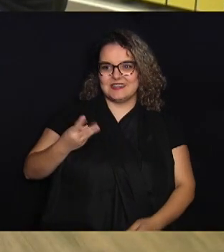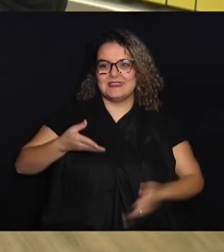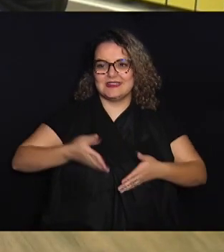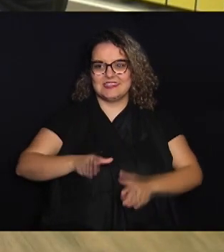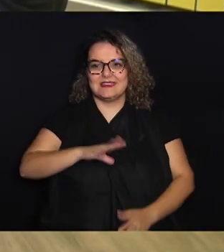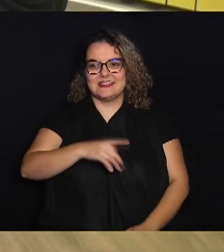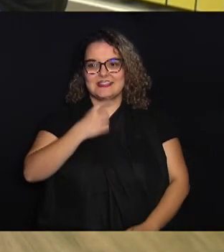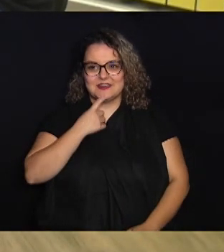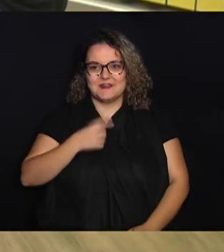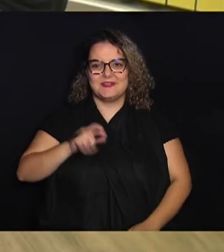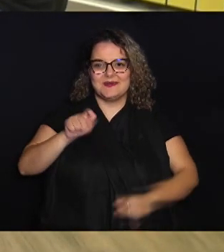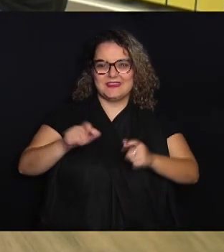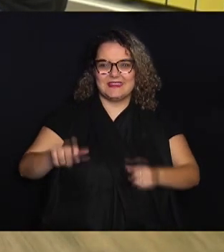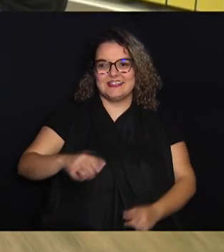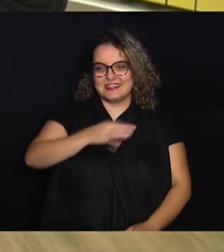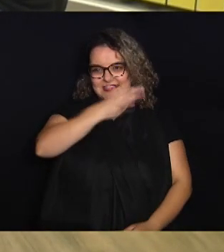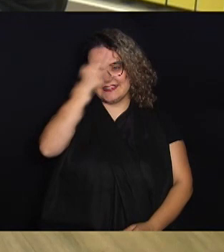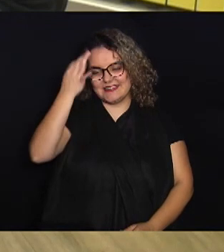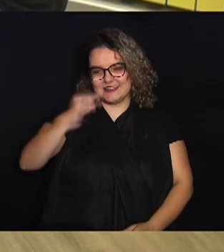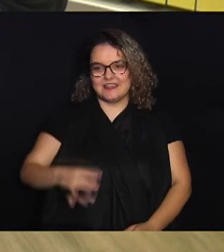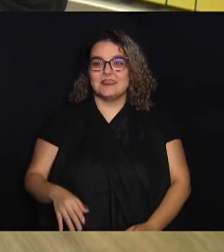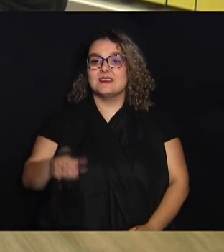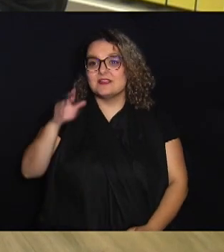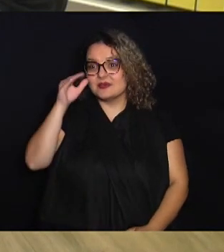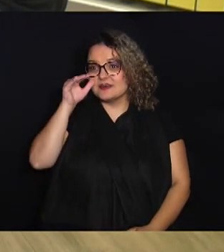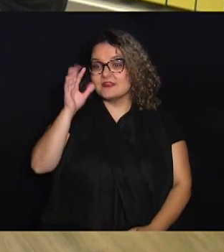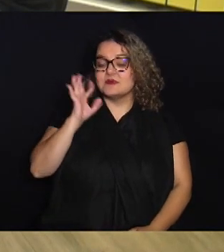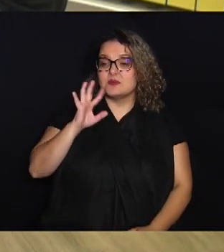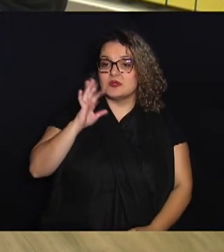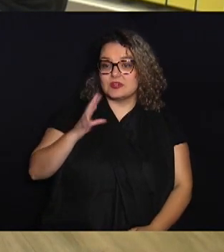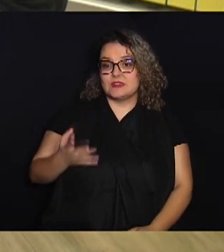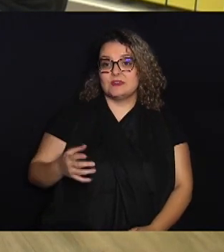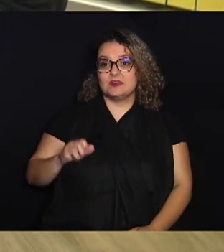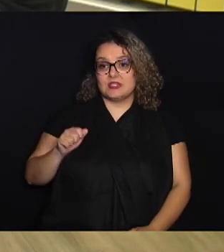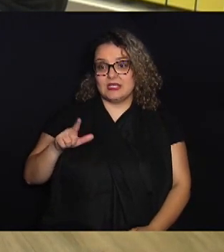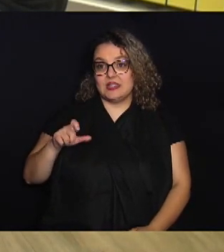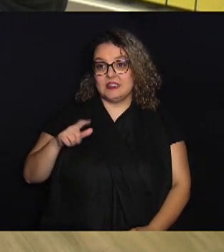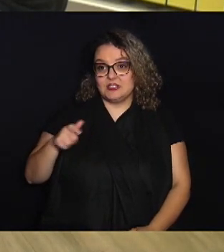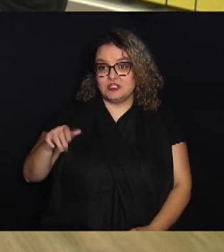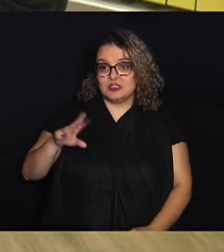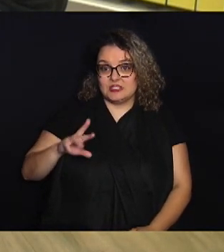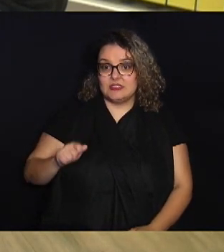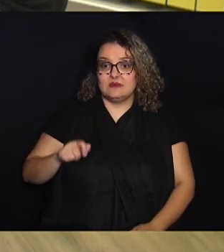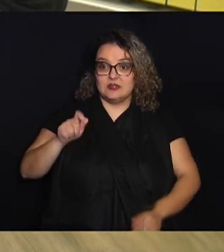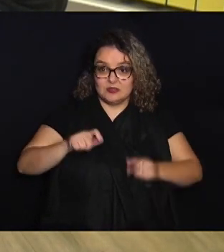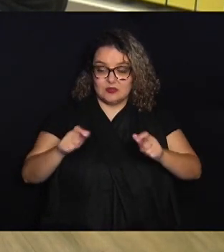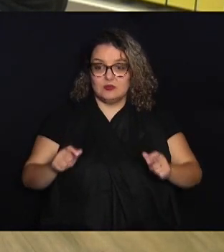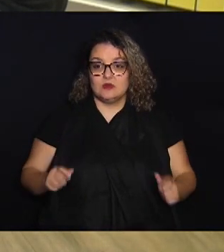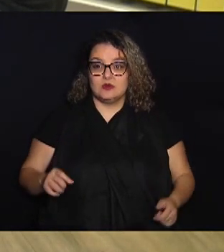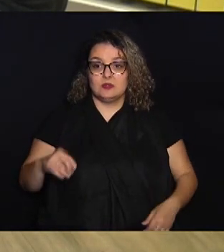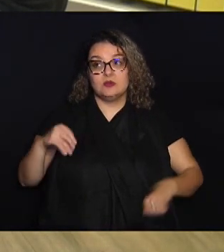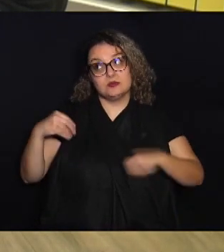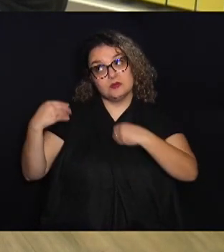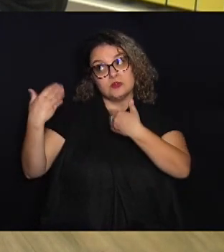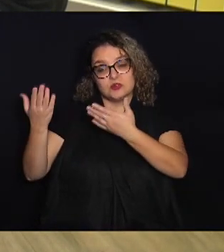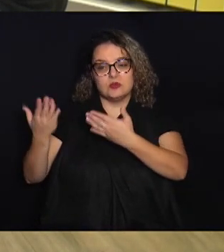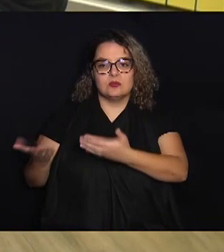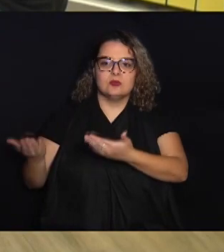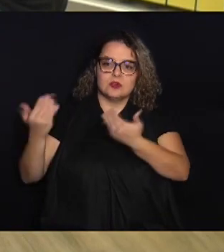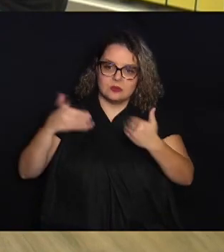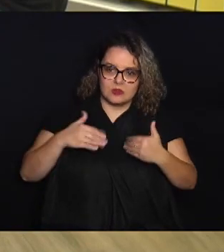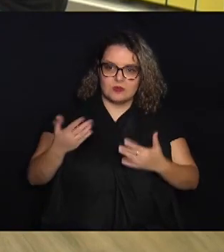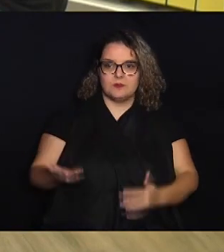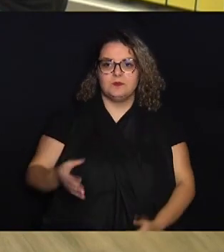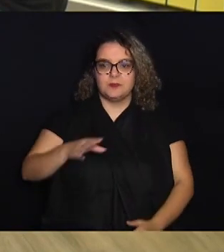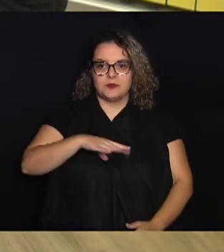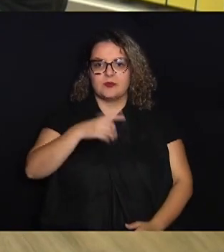pessoas sortudas. E uma curiosidade legal também, a Alexandra estava falando um pouco sobre pessoas que vieram de fora, né? E